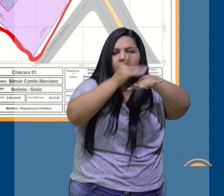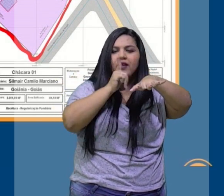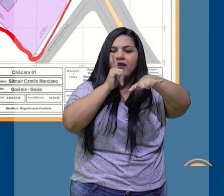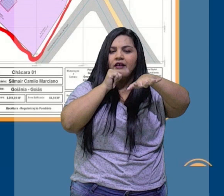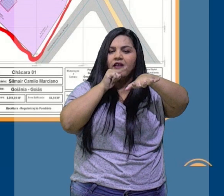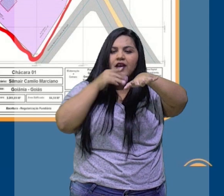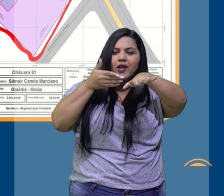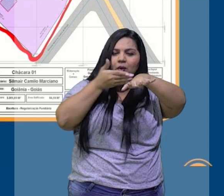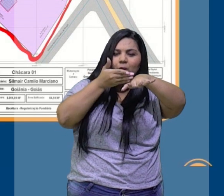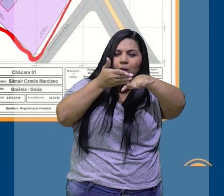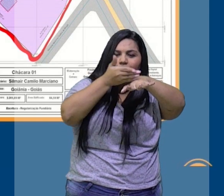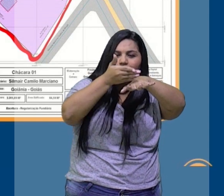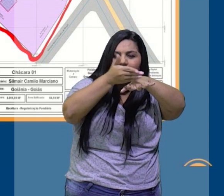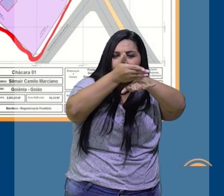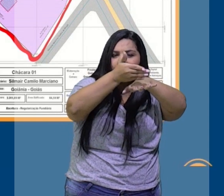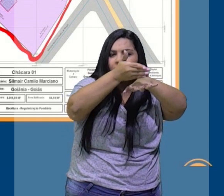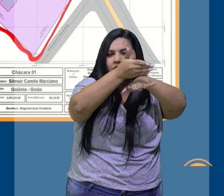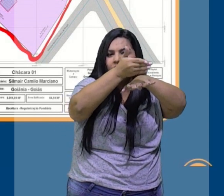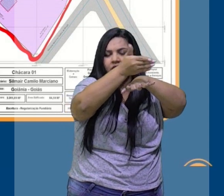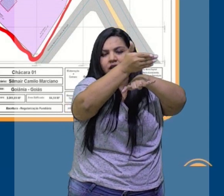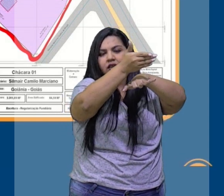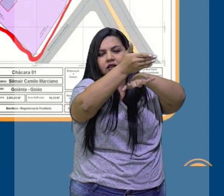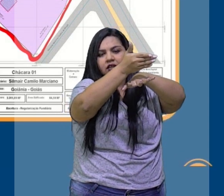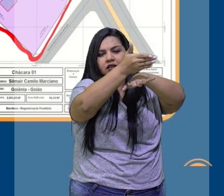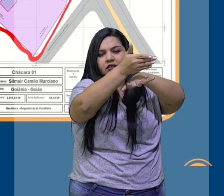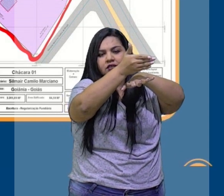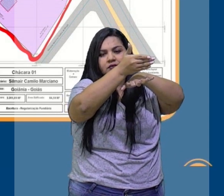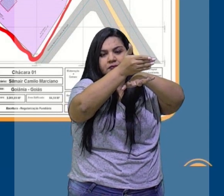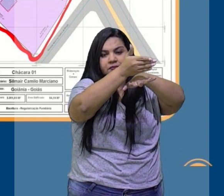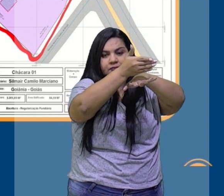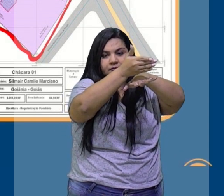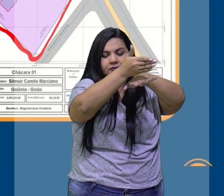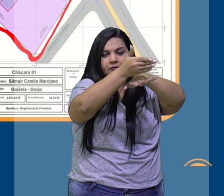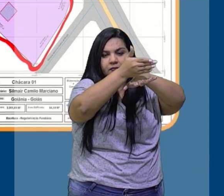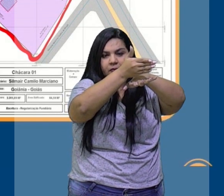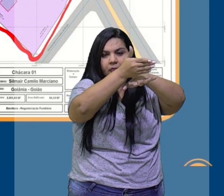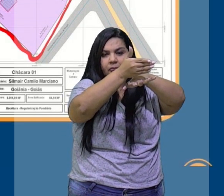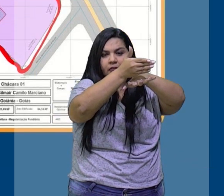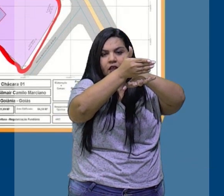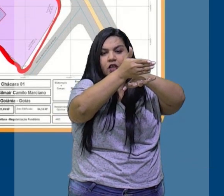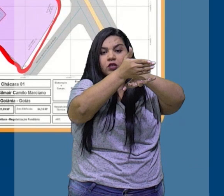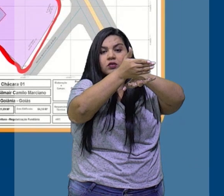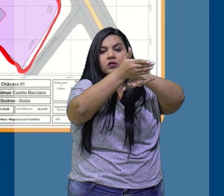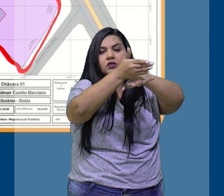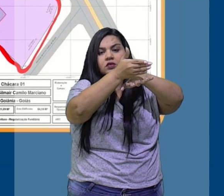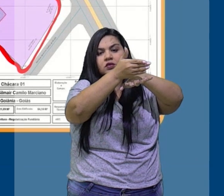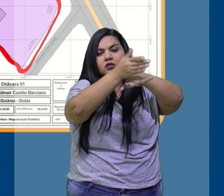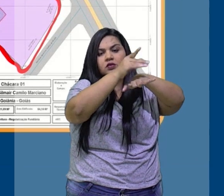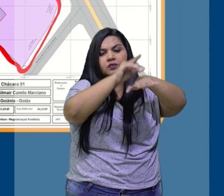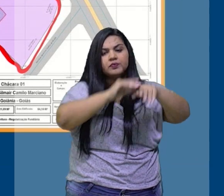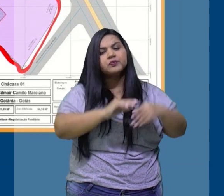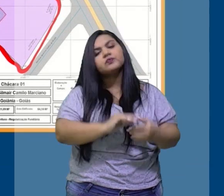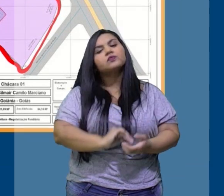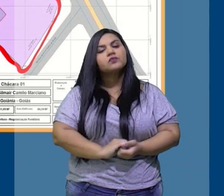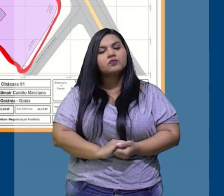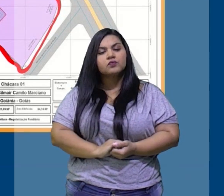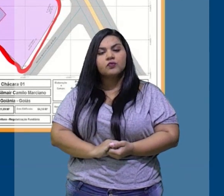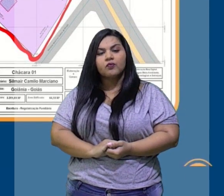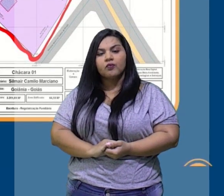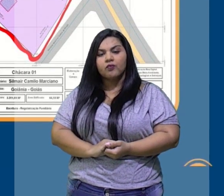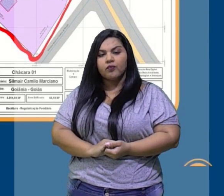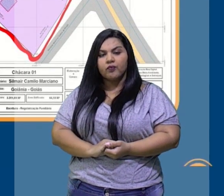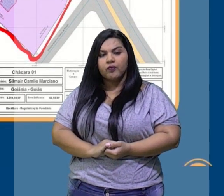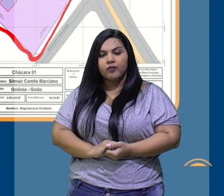a representação do rio que vai percorrer essa área, dessa chácara, essa outra área aí onde ela